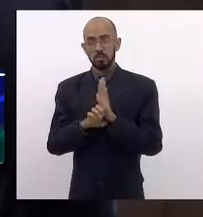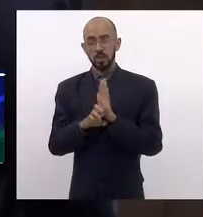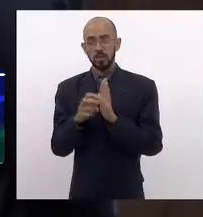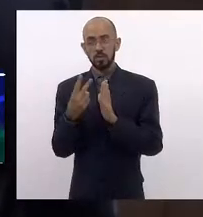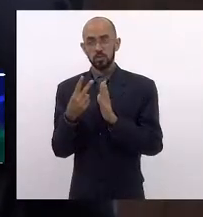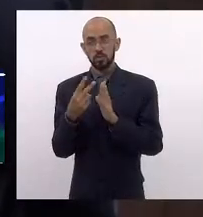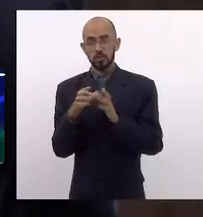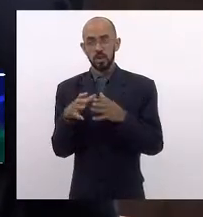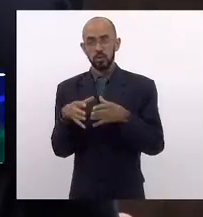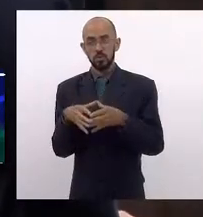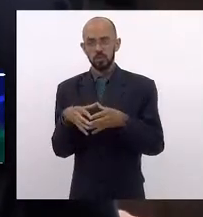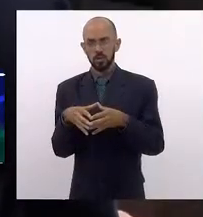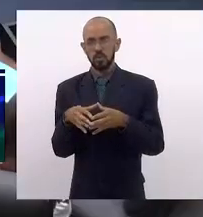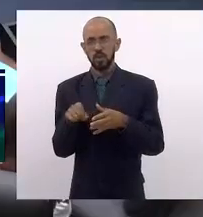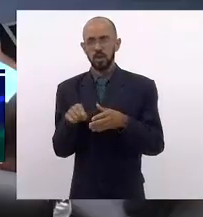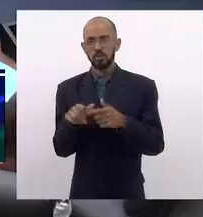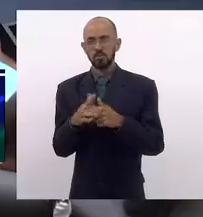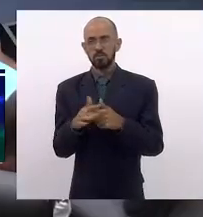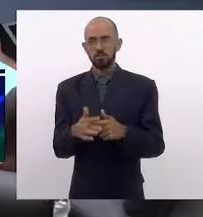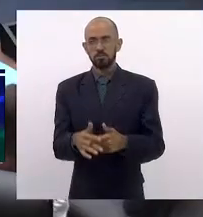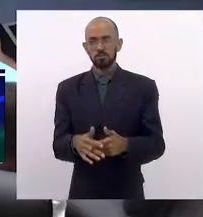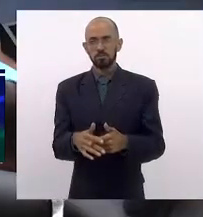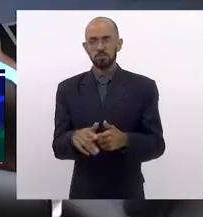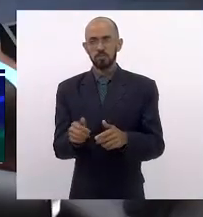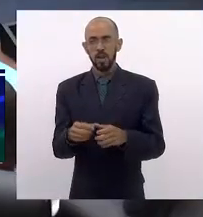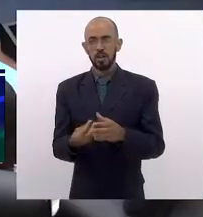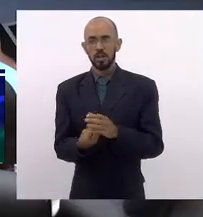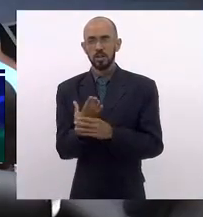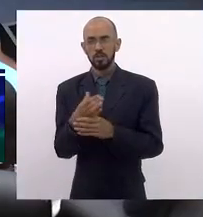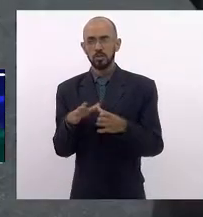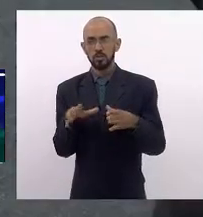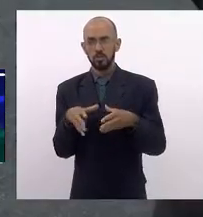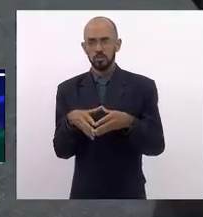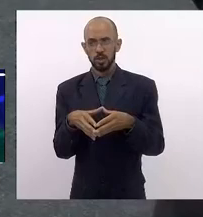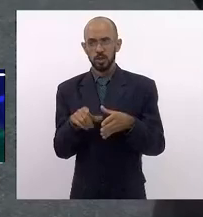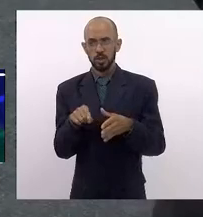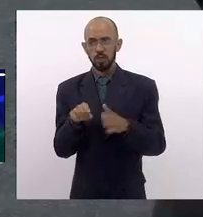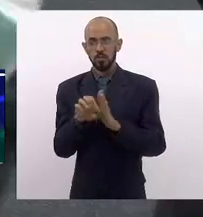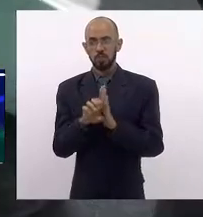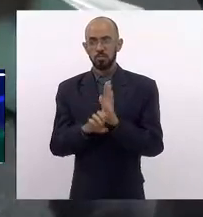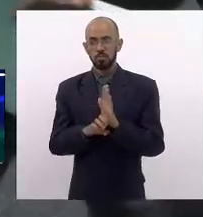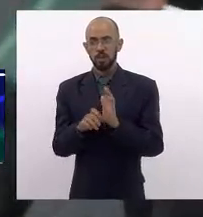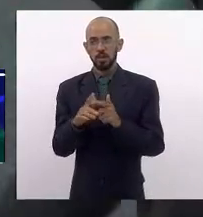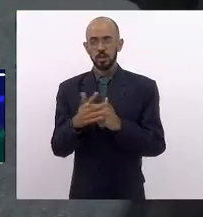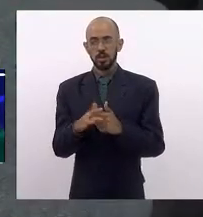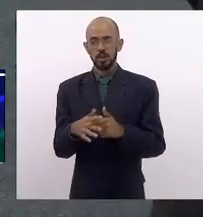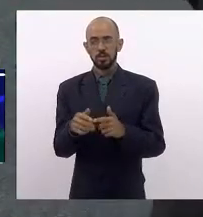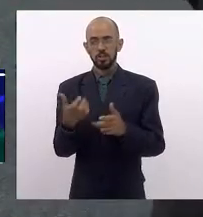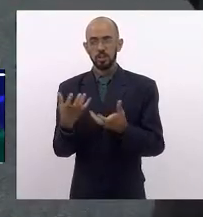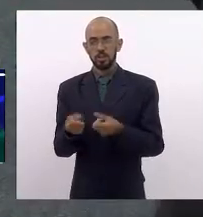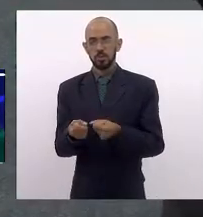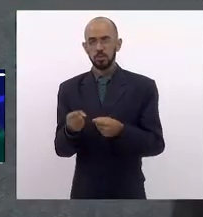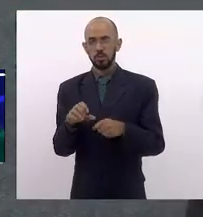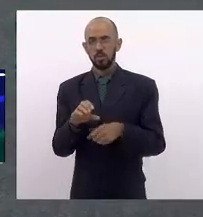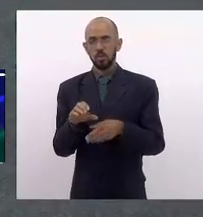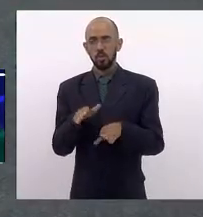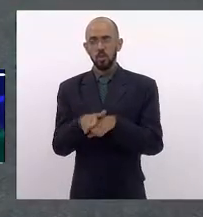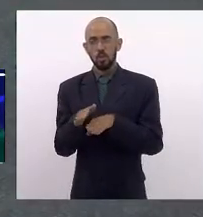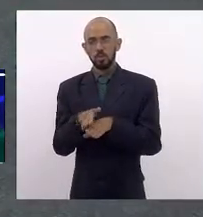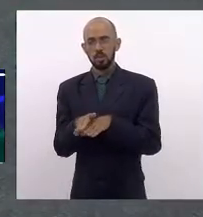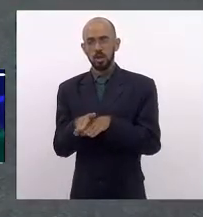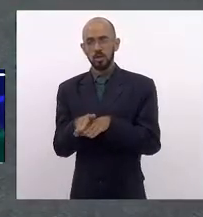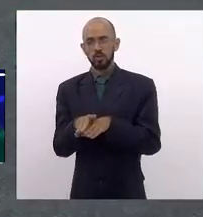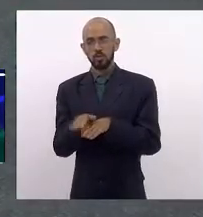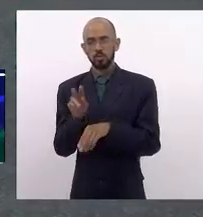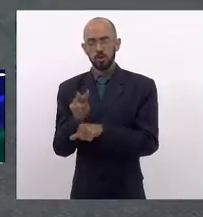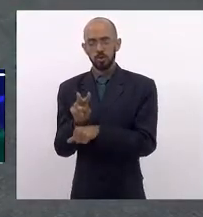comissão questão de aperfeiçoamento de melhorar a construção do comitê uma Emenda que a gente receba também do Conselho de proteção da Criança